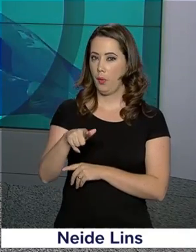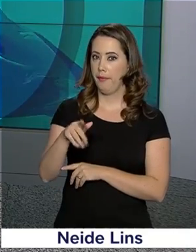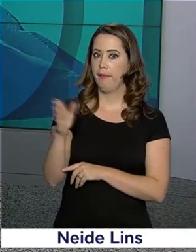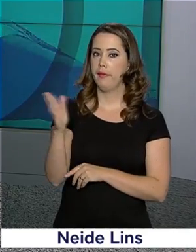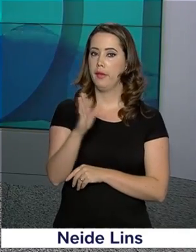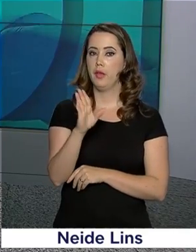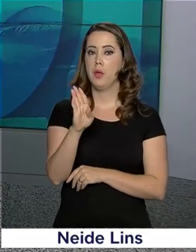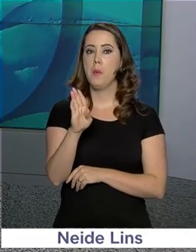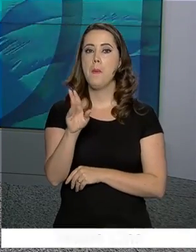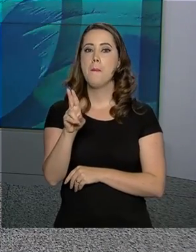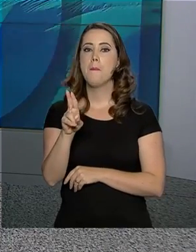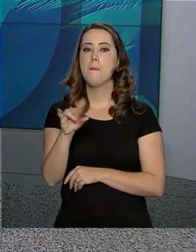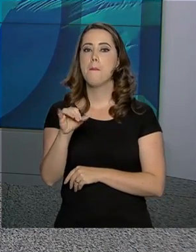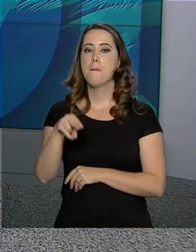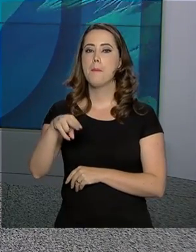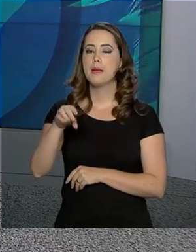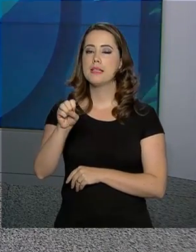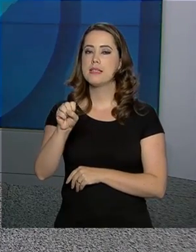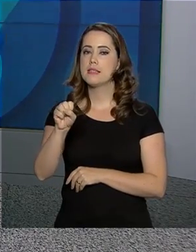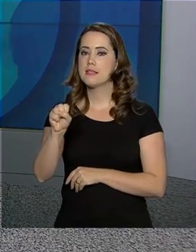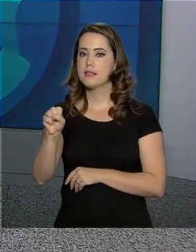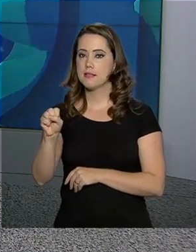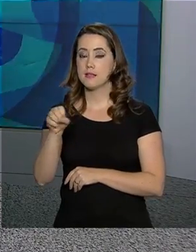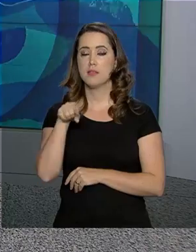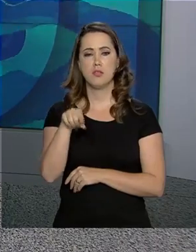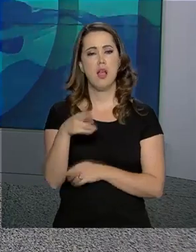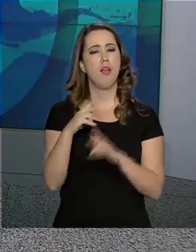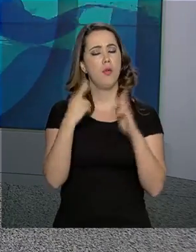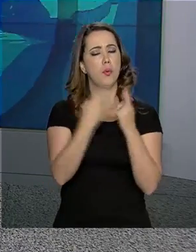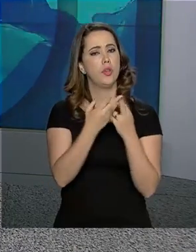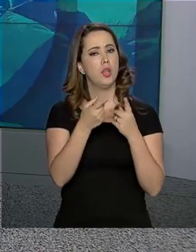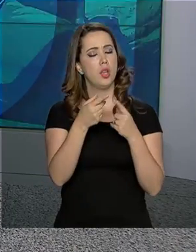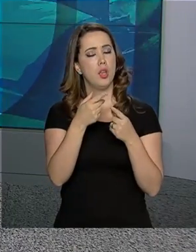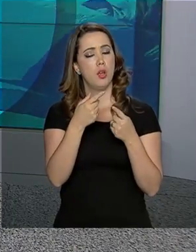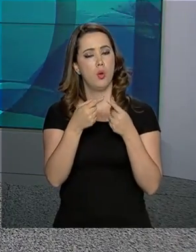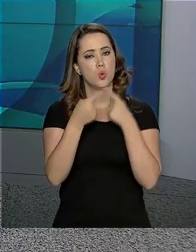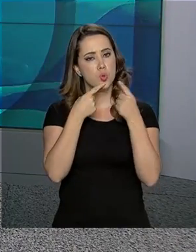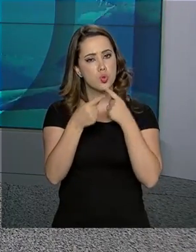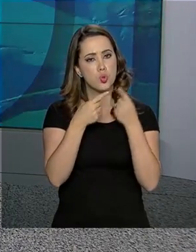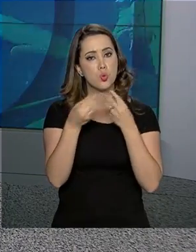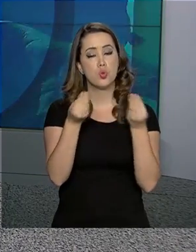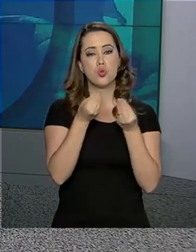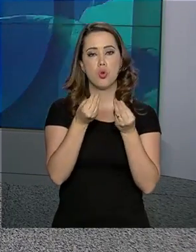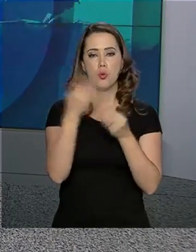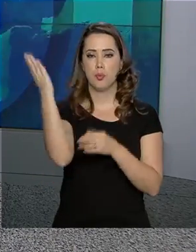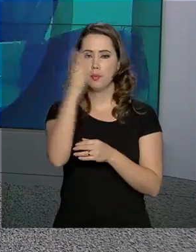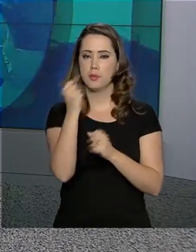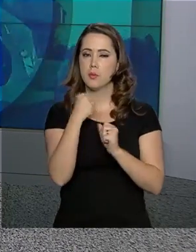desta vez no Rio de Janeiro. A reunião discute como o Brasil pode avançar quando o